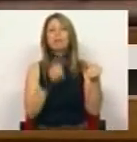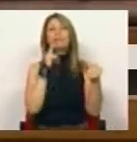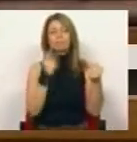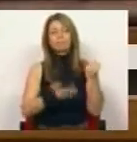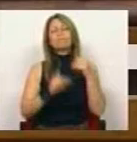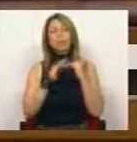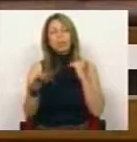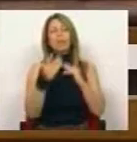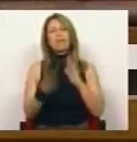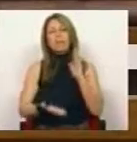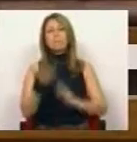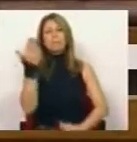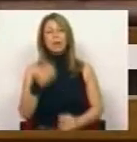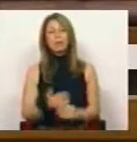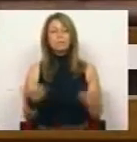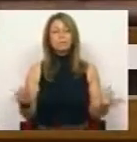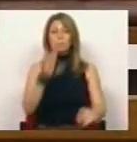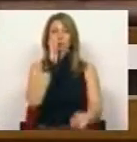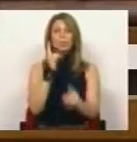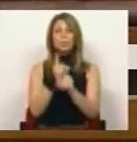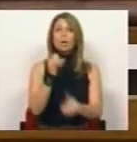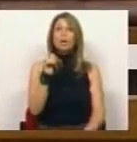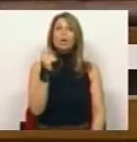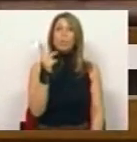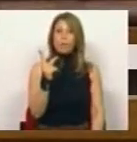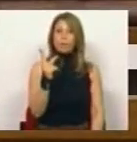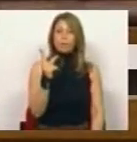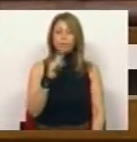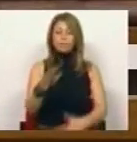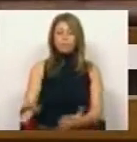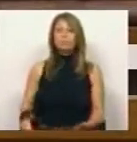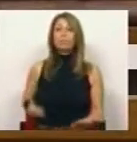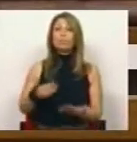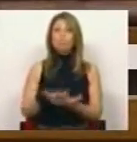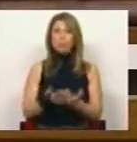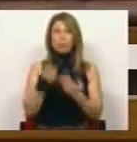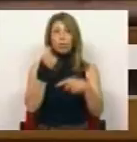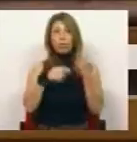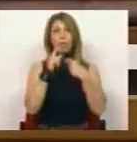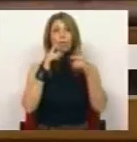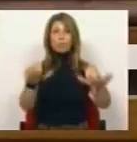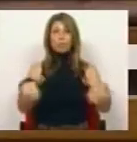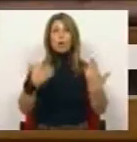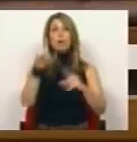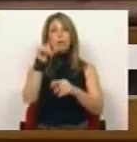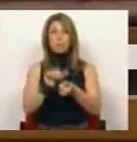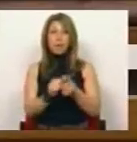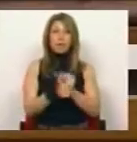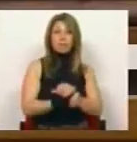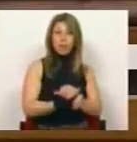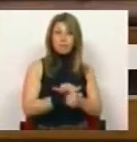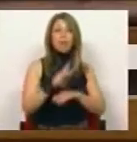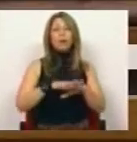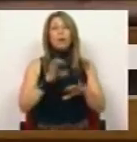sustentáveis. Simultaneamente, o PEV propõe que os estabelecimentos comerciais possam também adaptar-se ao facto